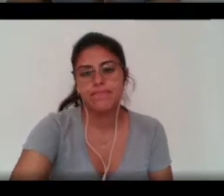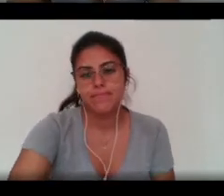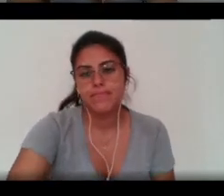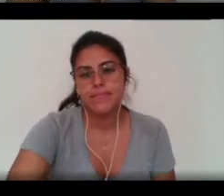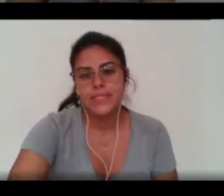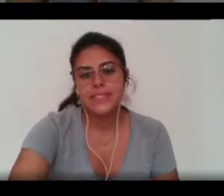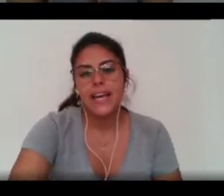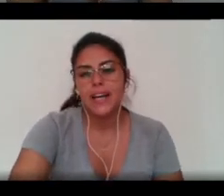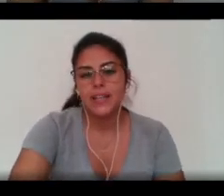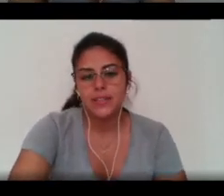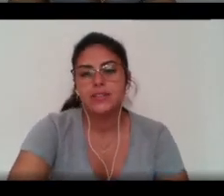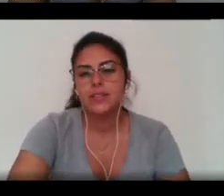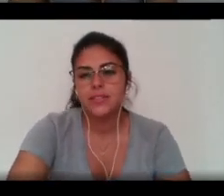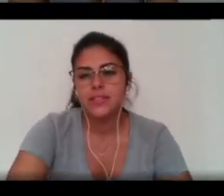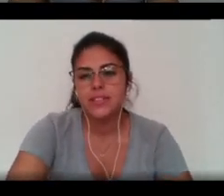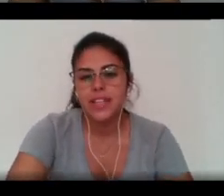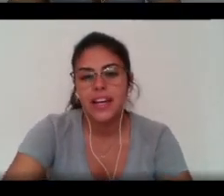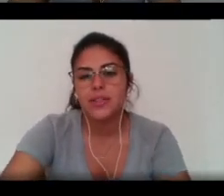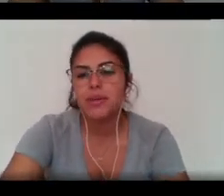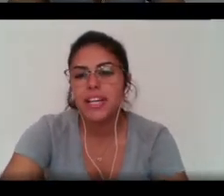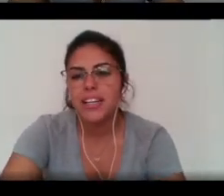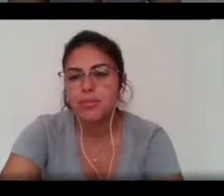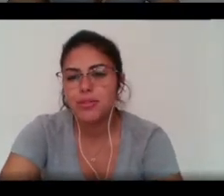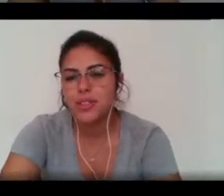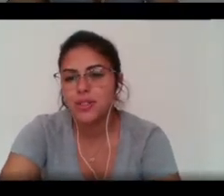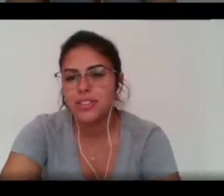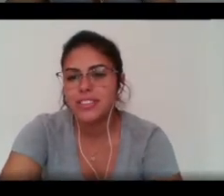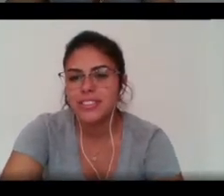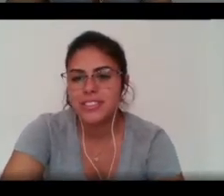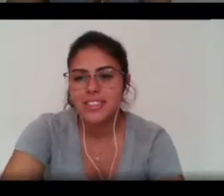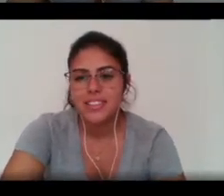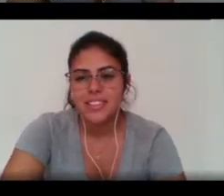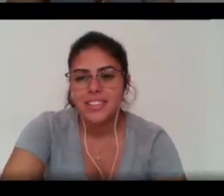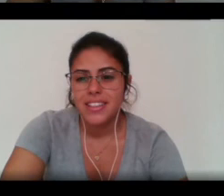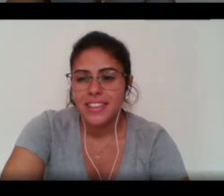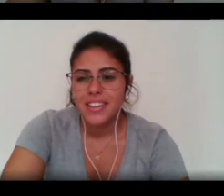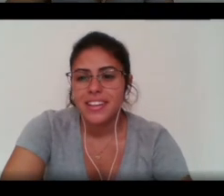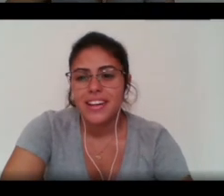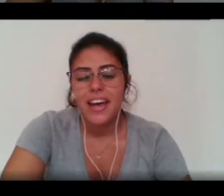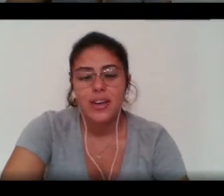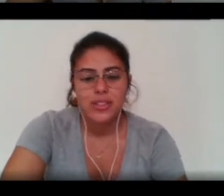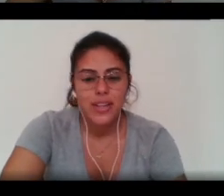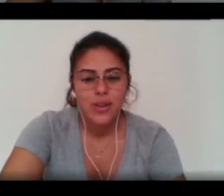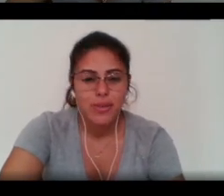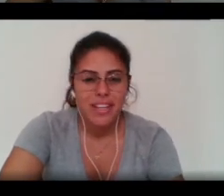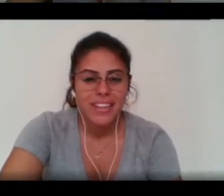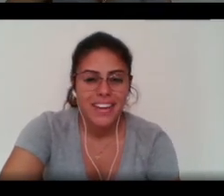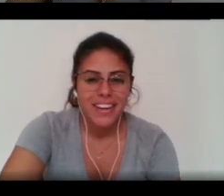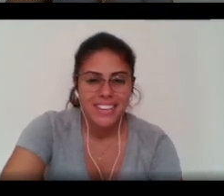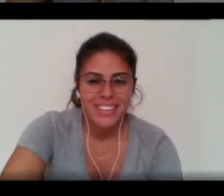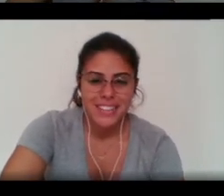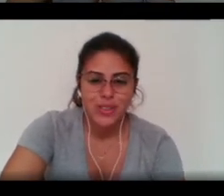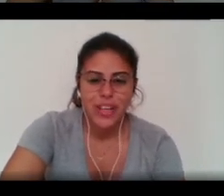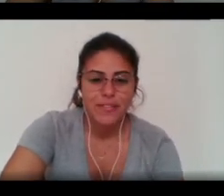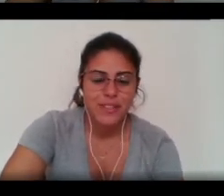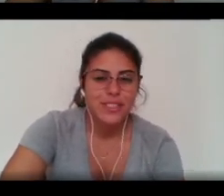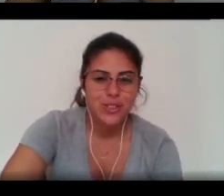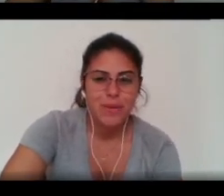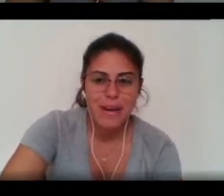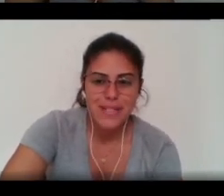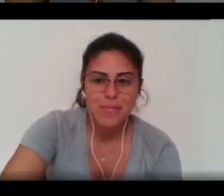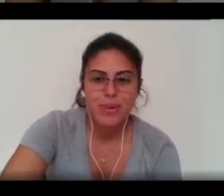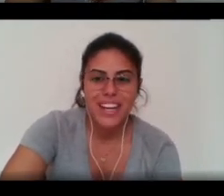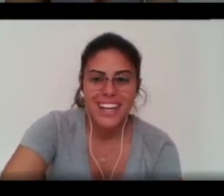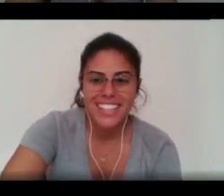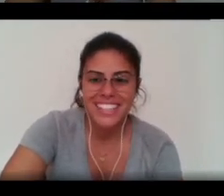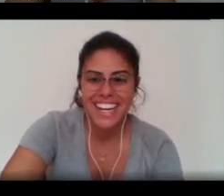Certo, obrigada, professora. Eu sei como é que é essa questão da física, eu já passei por ela já, e já